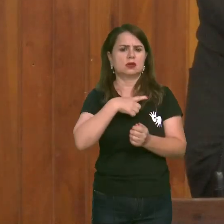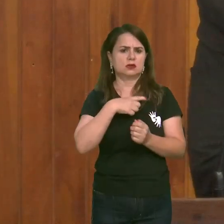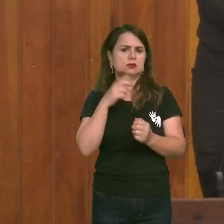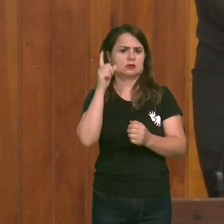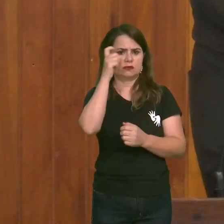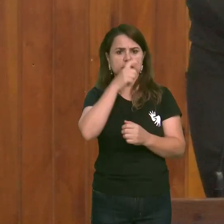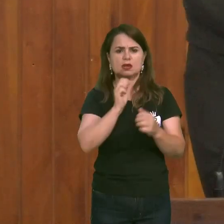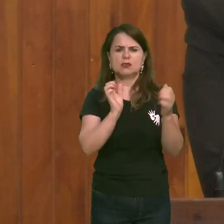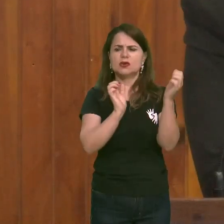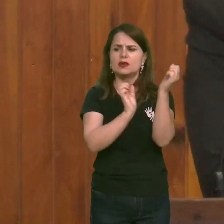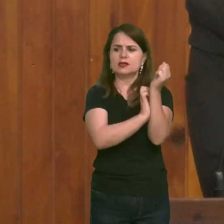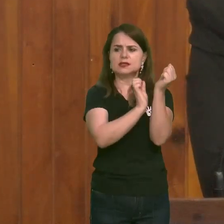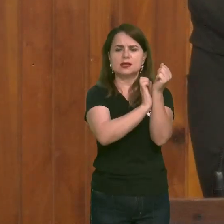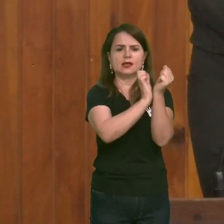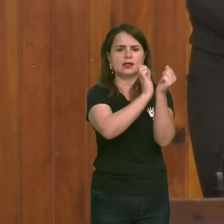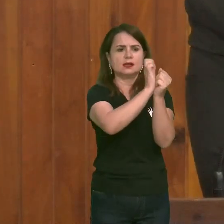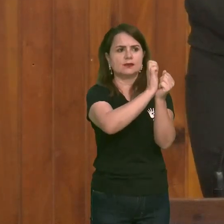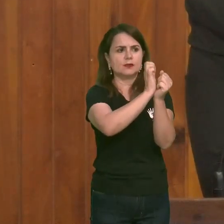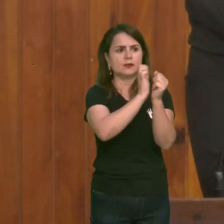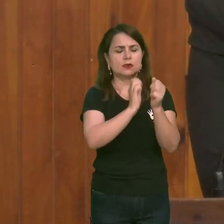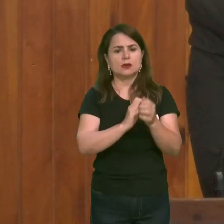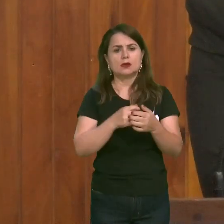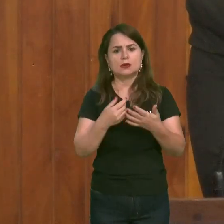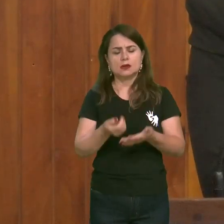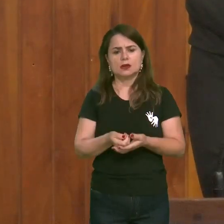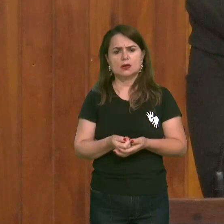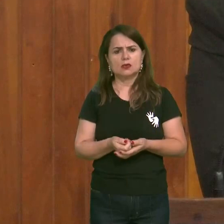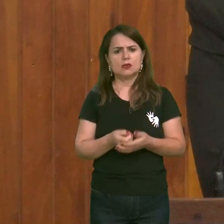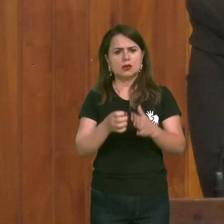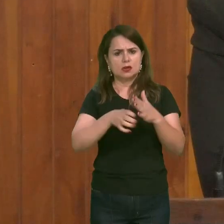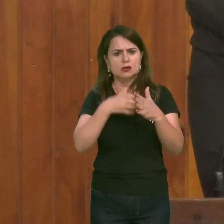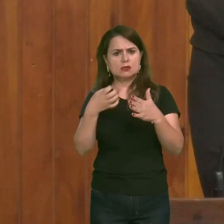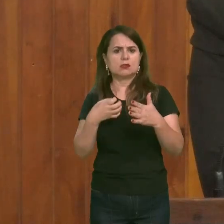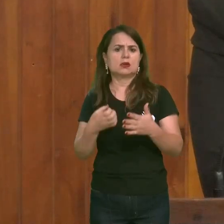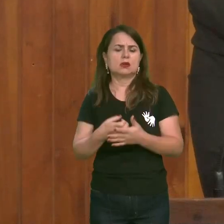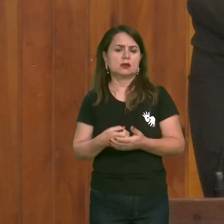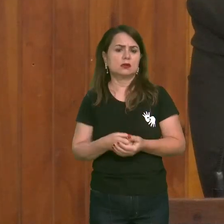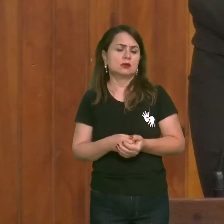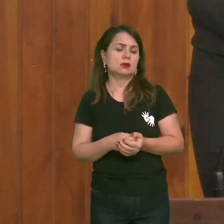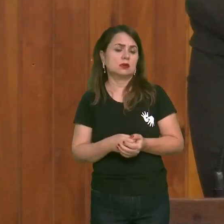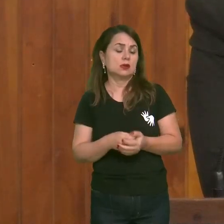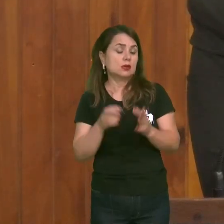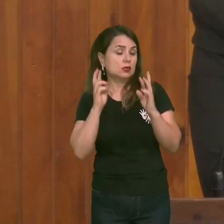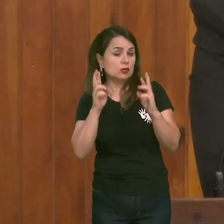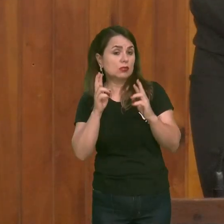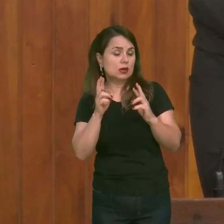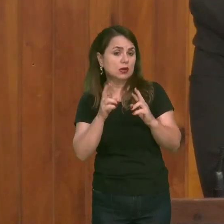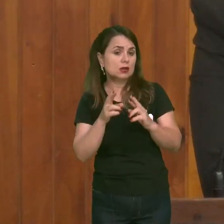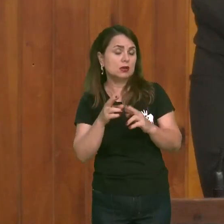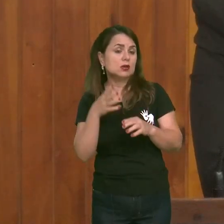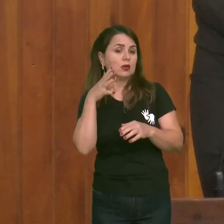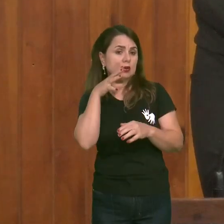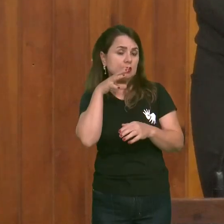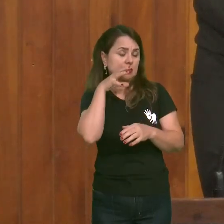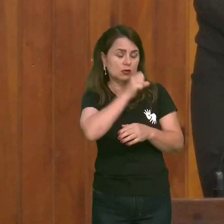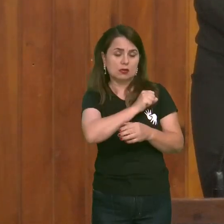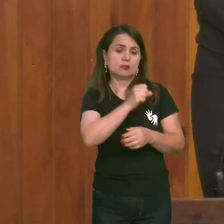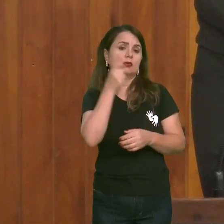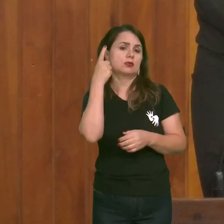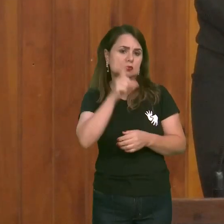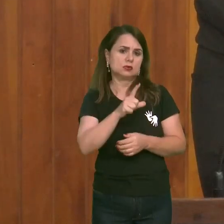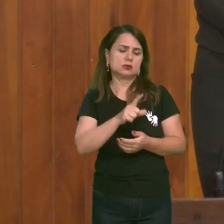burocracia quem dera né a gente pudesse buscar uma Emenda parlamentar e já no mesmo mês cedestinada para compra para